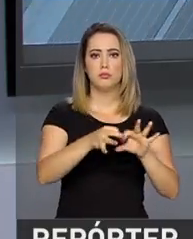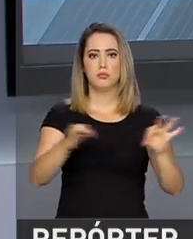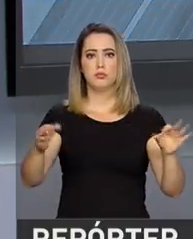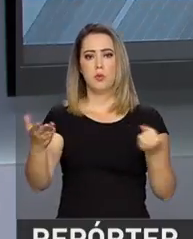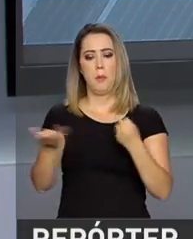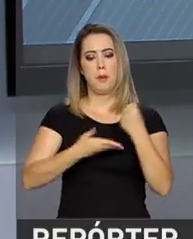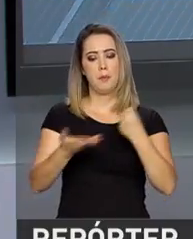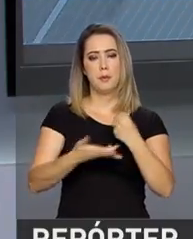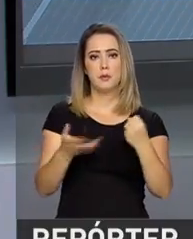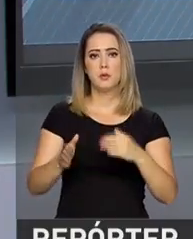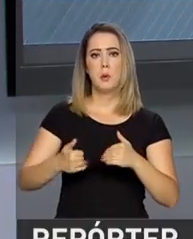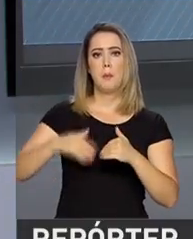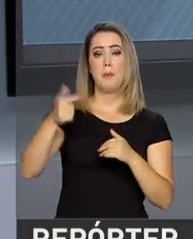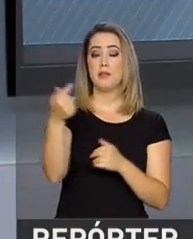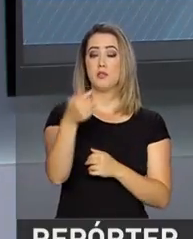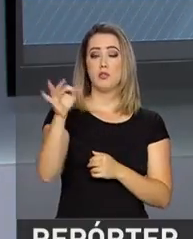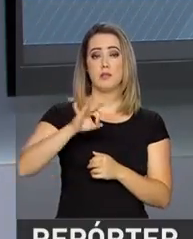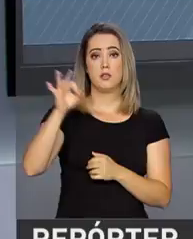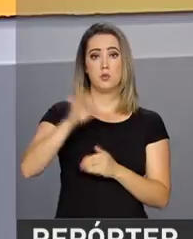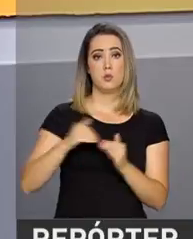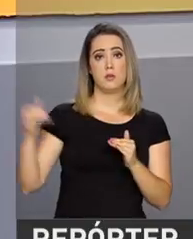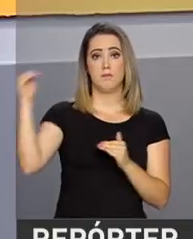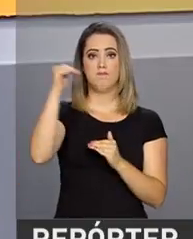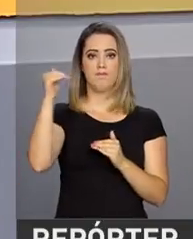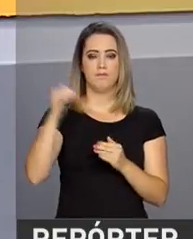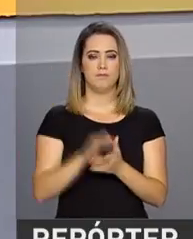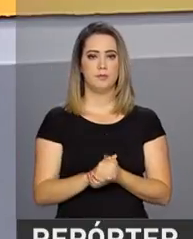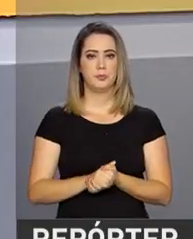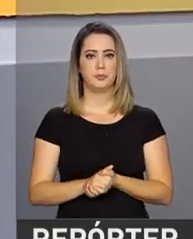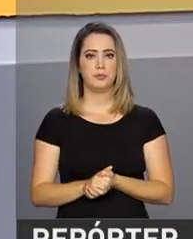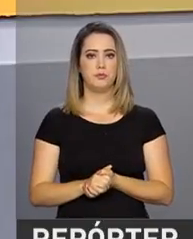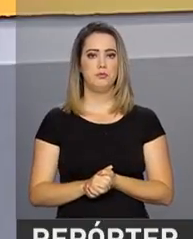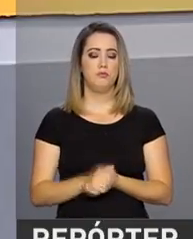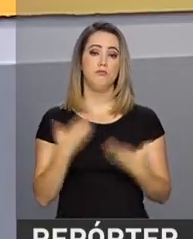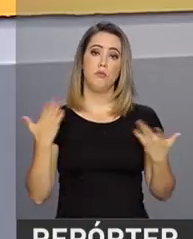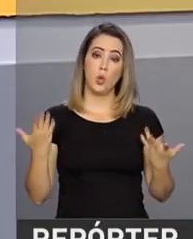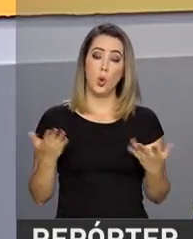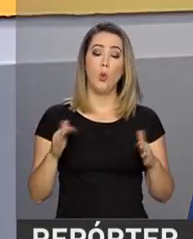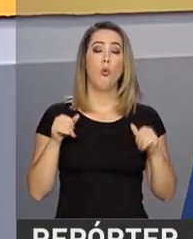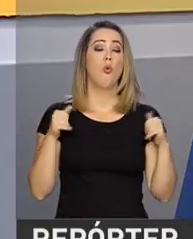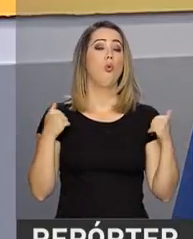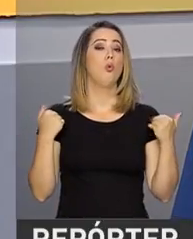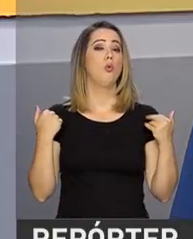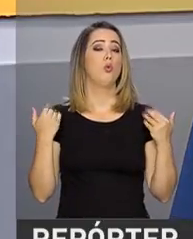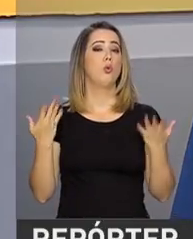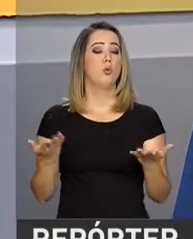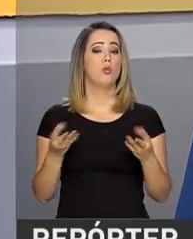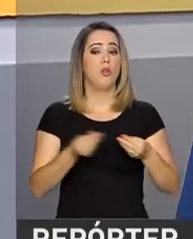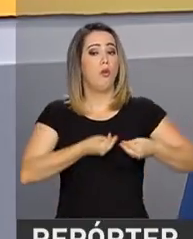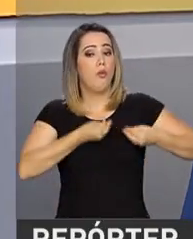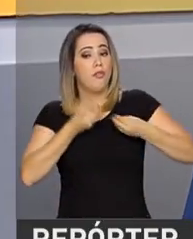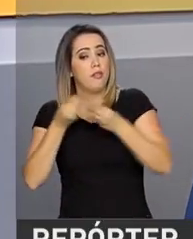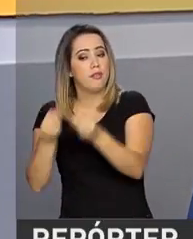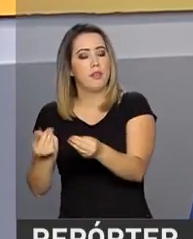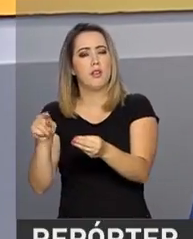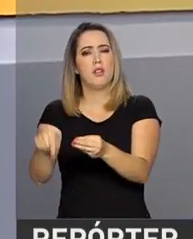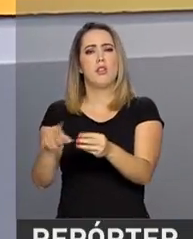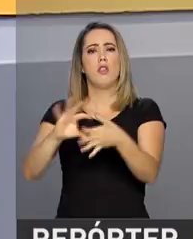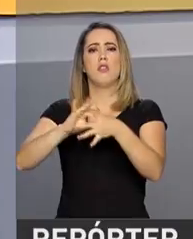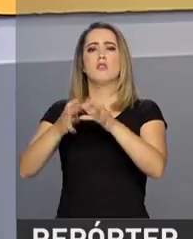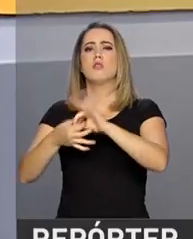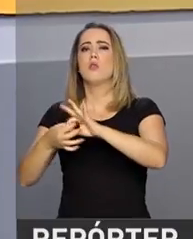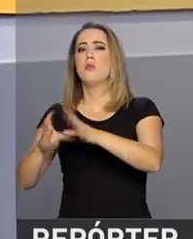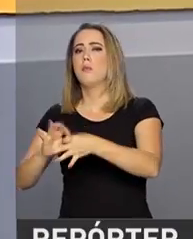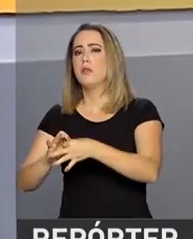colhida subiu 7%. Qual o legado que um mega evento como Olimpíadas e Paralimpíadas pode